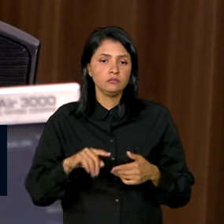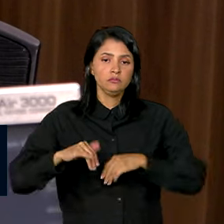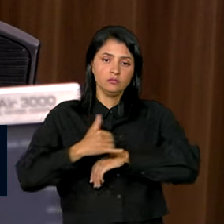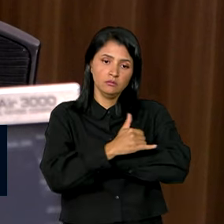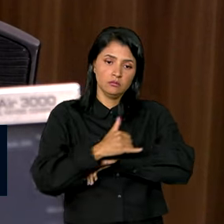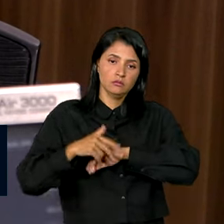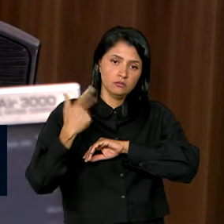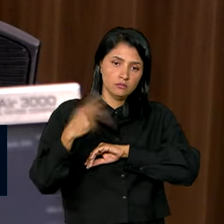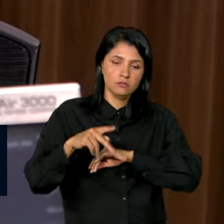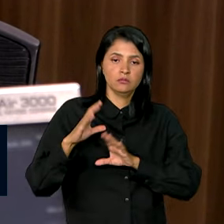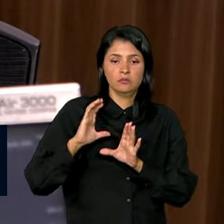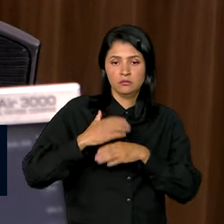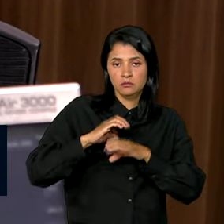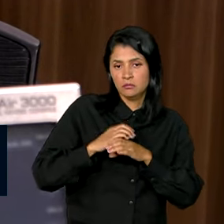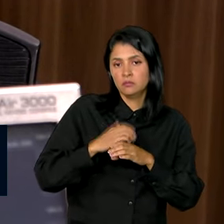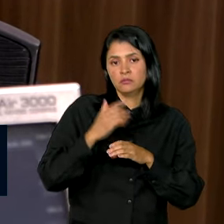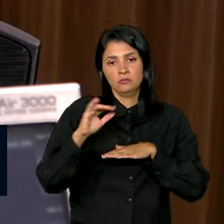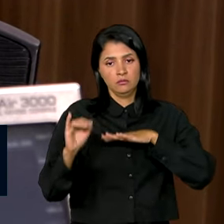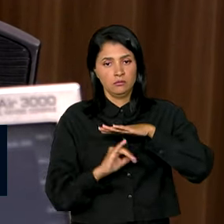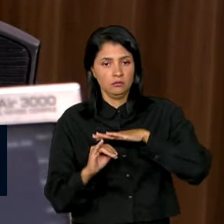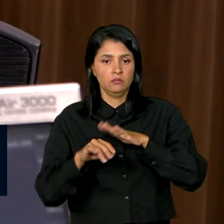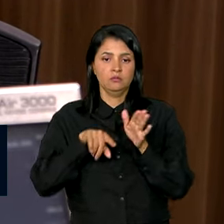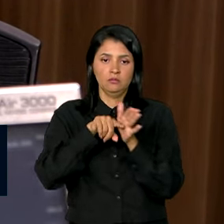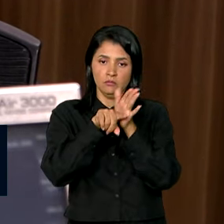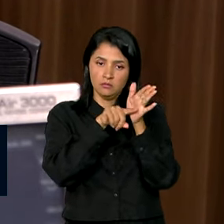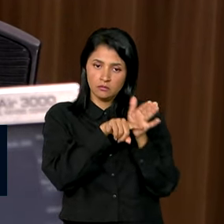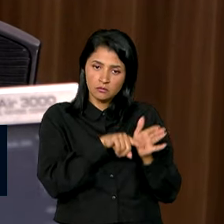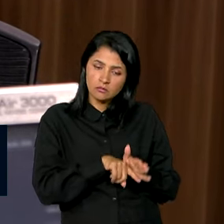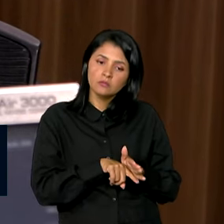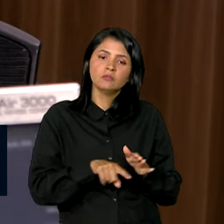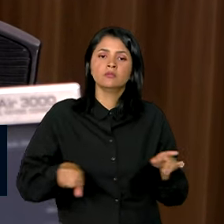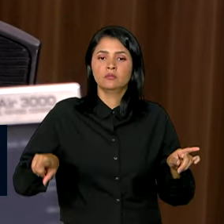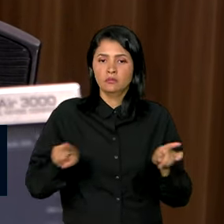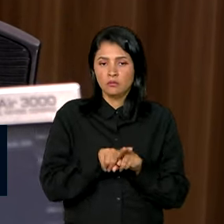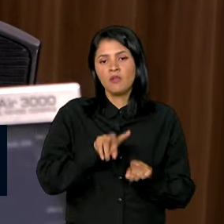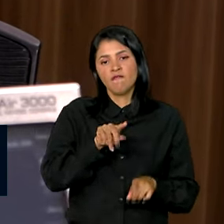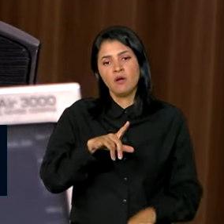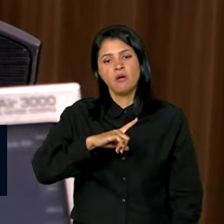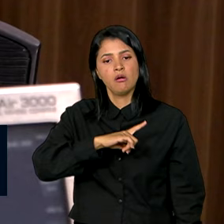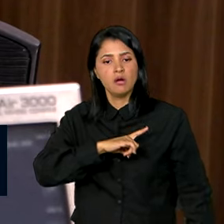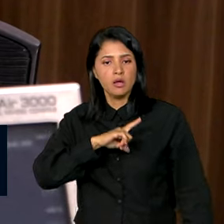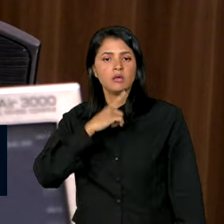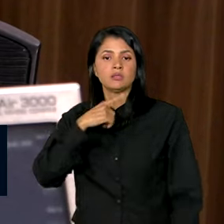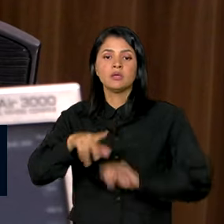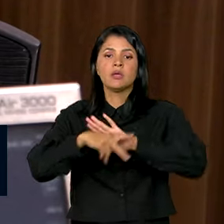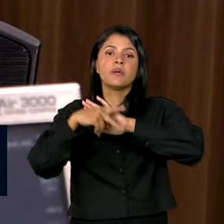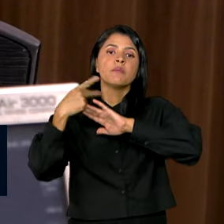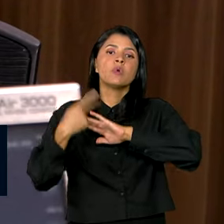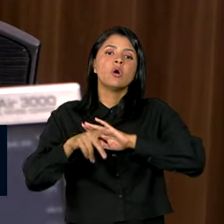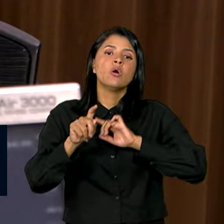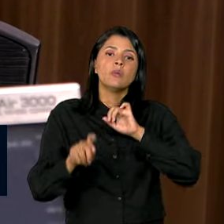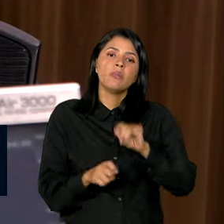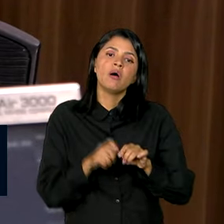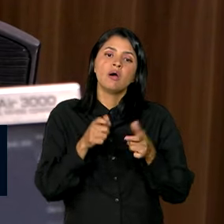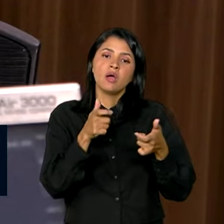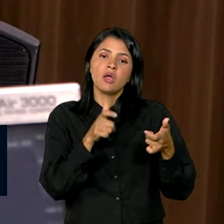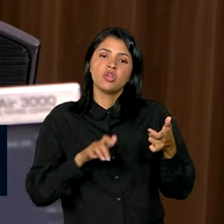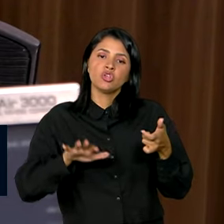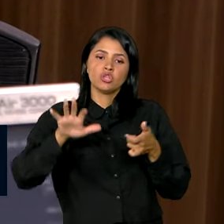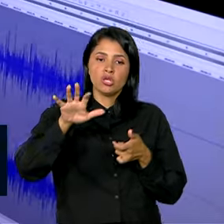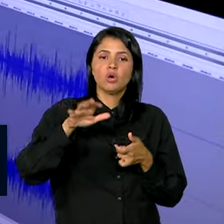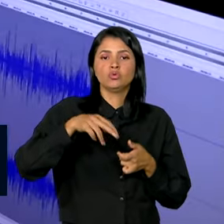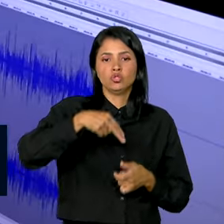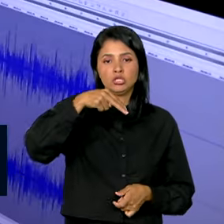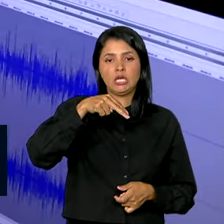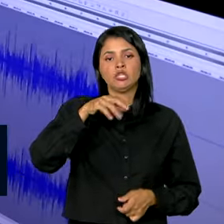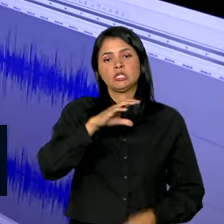infraestrutura dos laboratórios, dos institutos de pesquisa, e esses vão ser exclusivos para as regiões Nordeste e